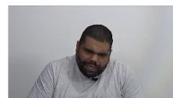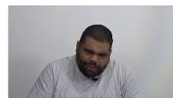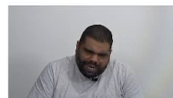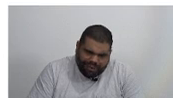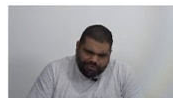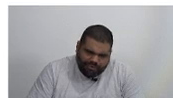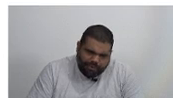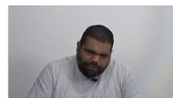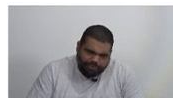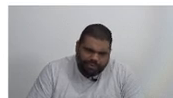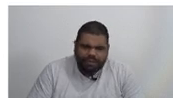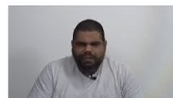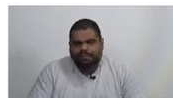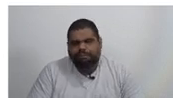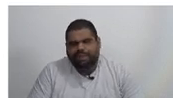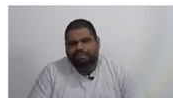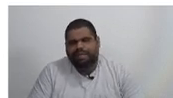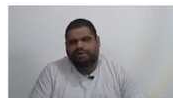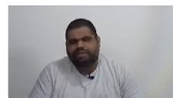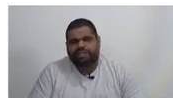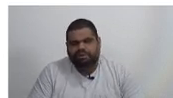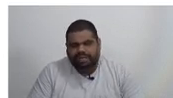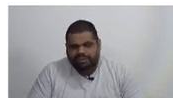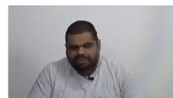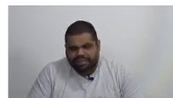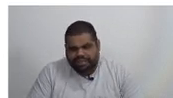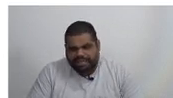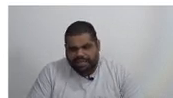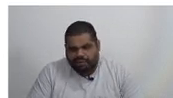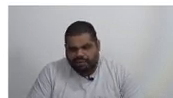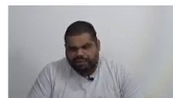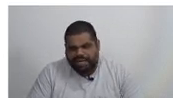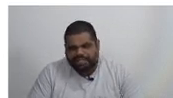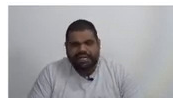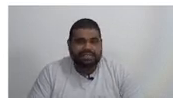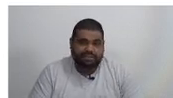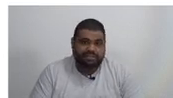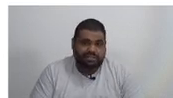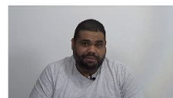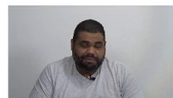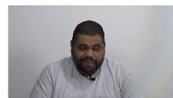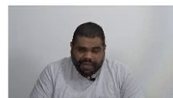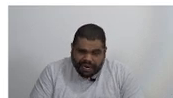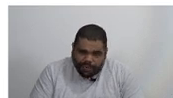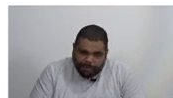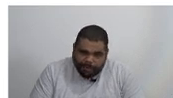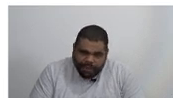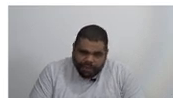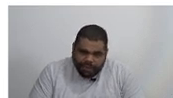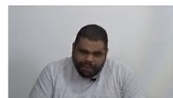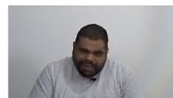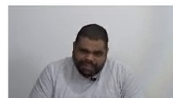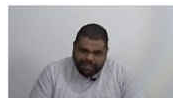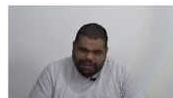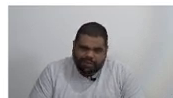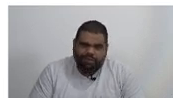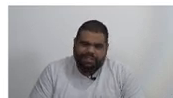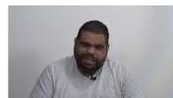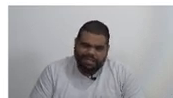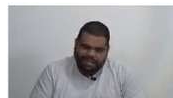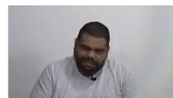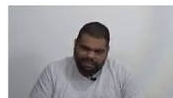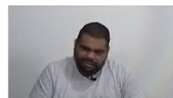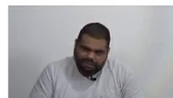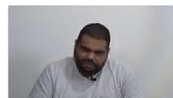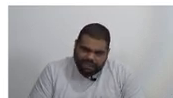Para montar o gráfico, primeira coisa que eu tenho que fazer aqui é encontrar as raízes. Legal? Como é que a gente vai